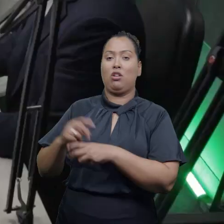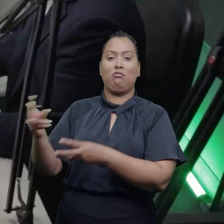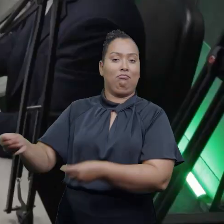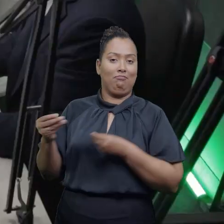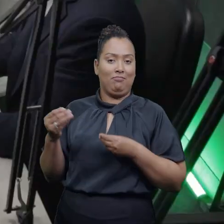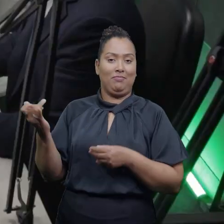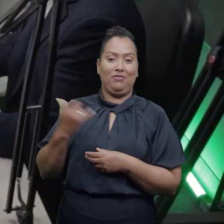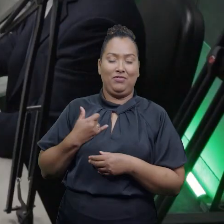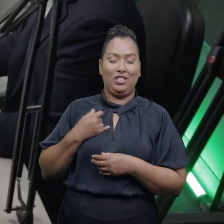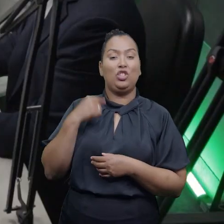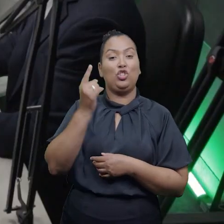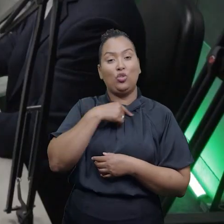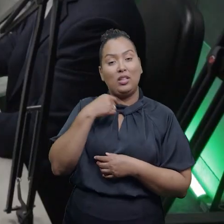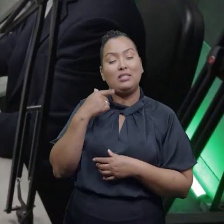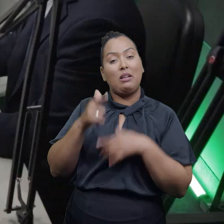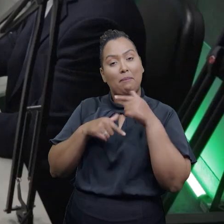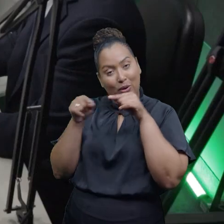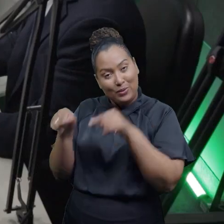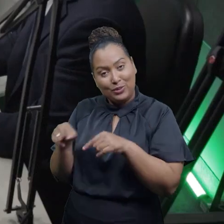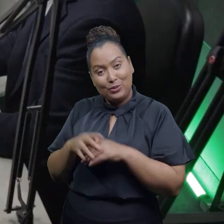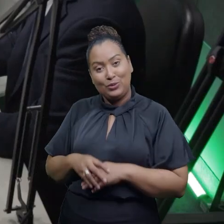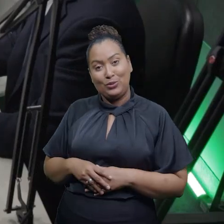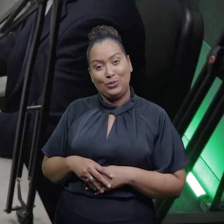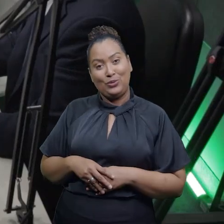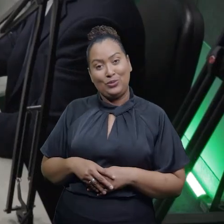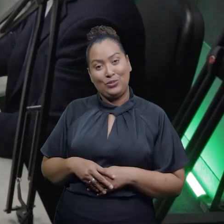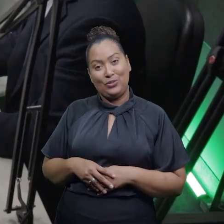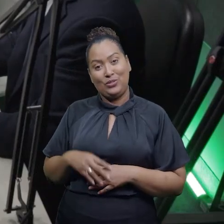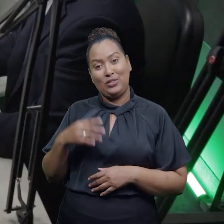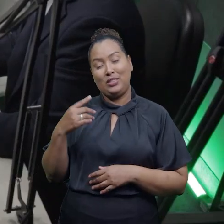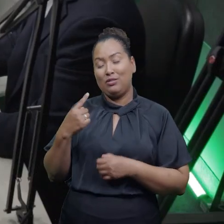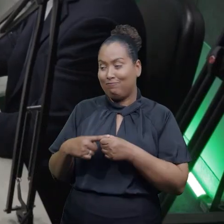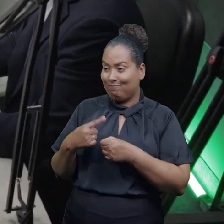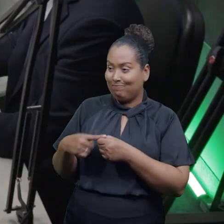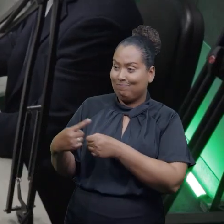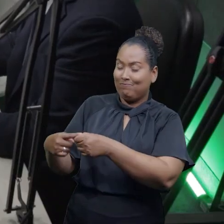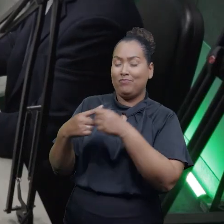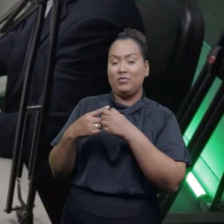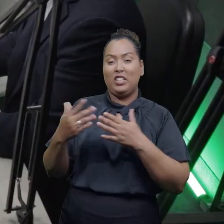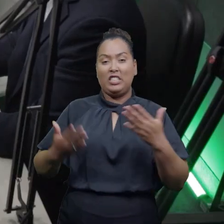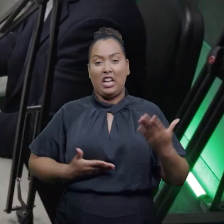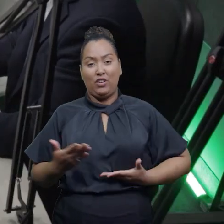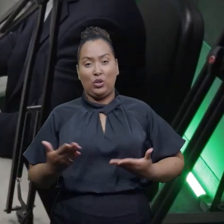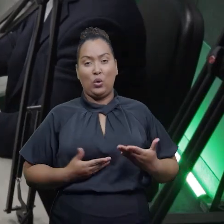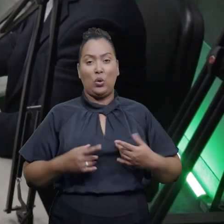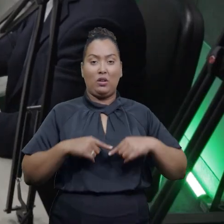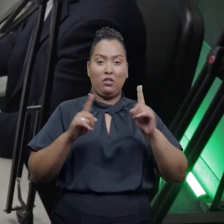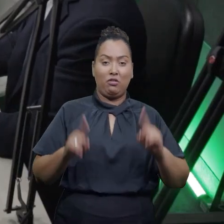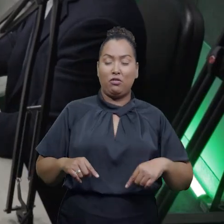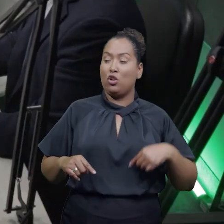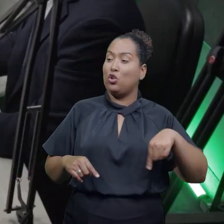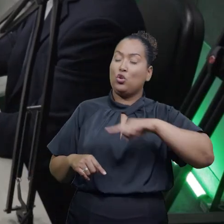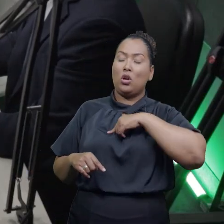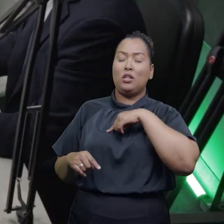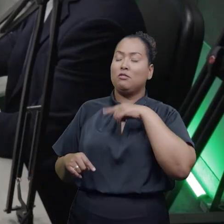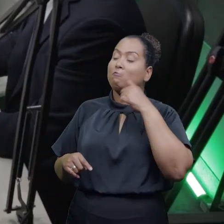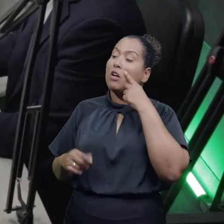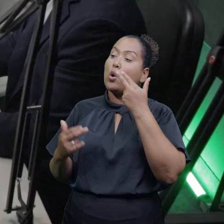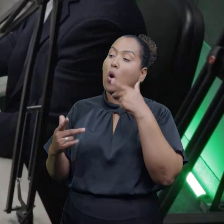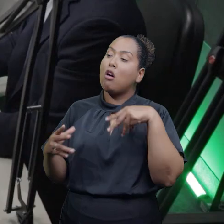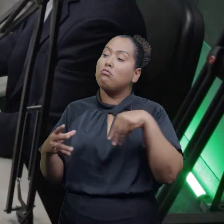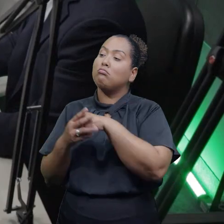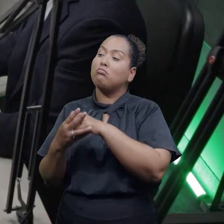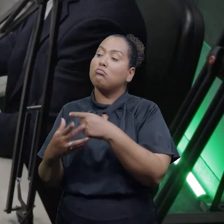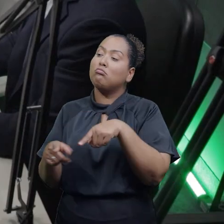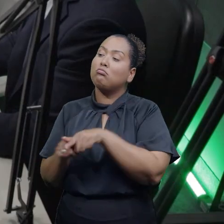gente. E a gente tá lá para isso também, porque a gente também precisa que a gestão municipal e os servidores, eles vejam que nós estamos ali também